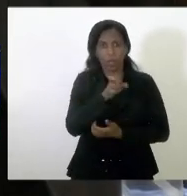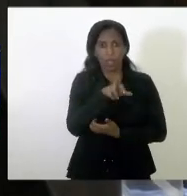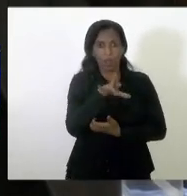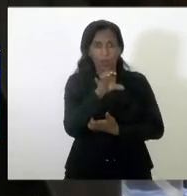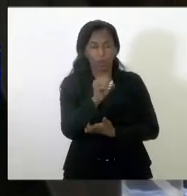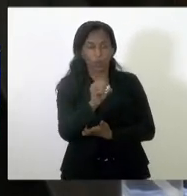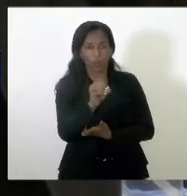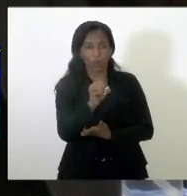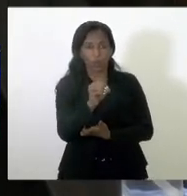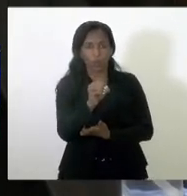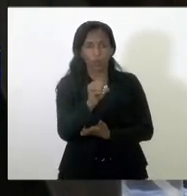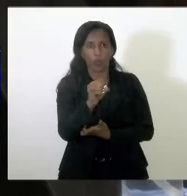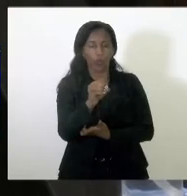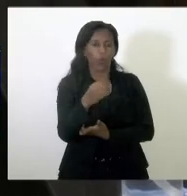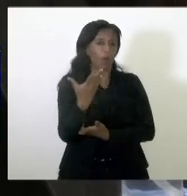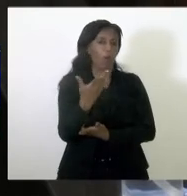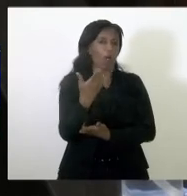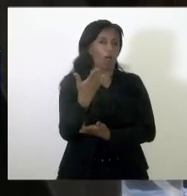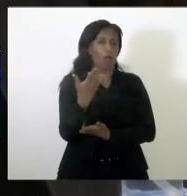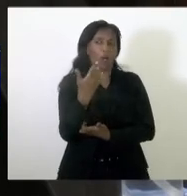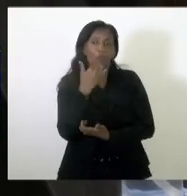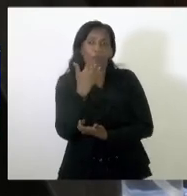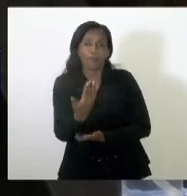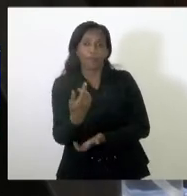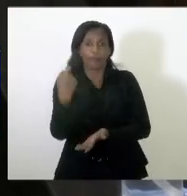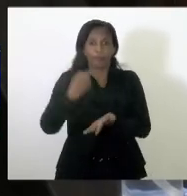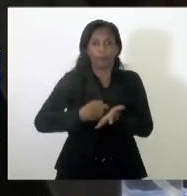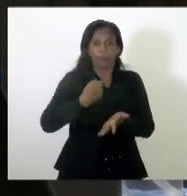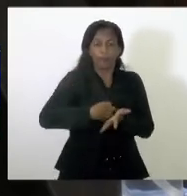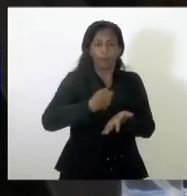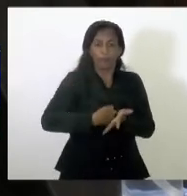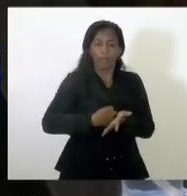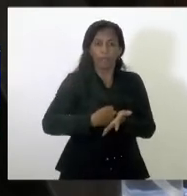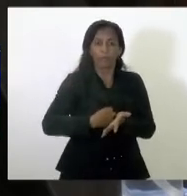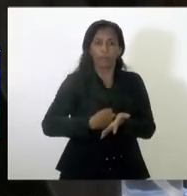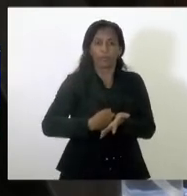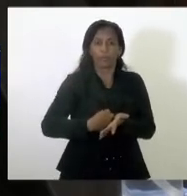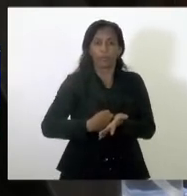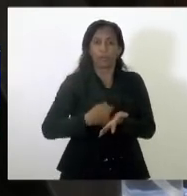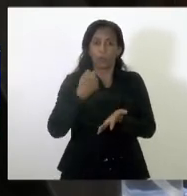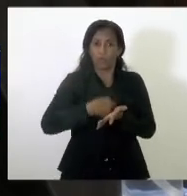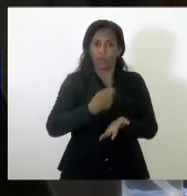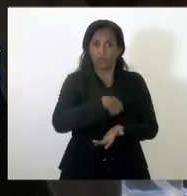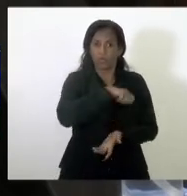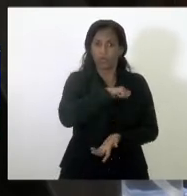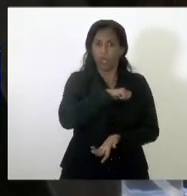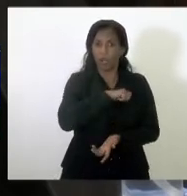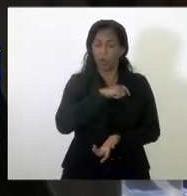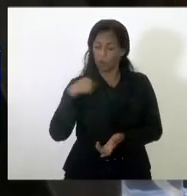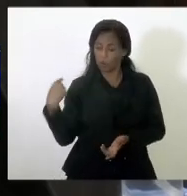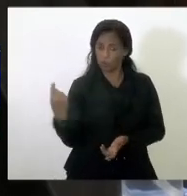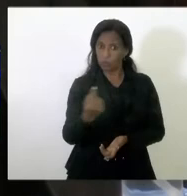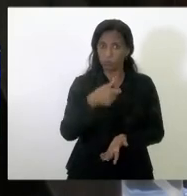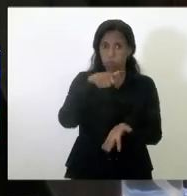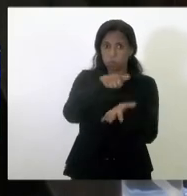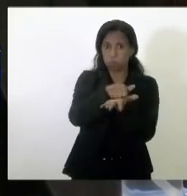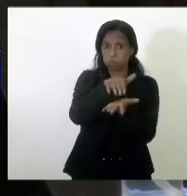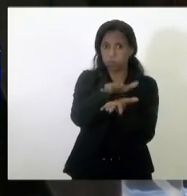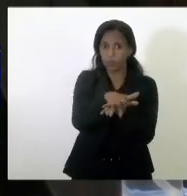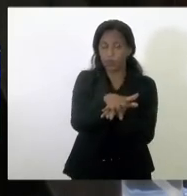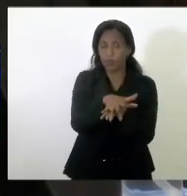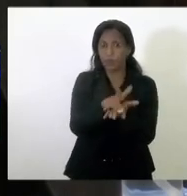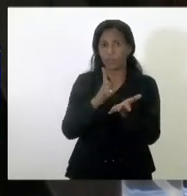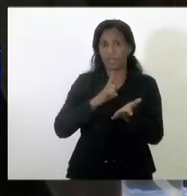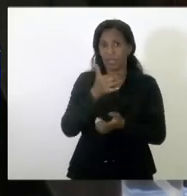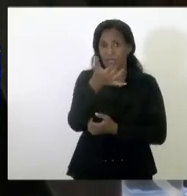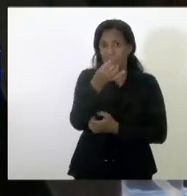às condicionalidades impostas pelo regime de recuperação fiscal, nós corremos o risco de sair desse intervalo